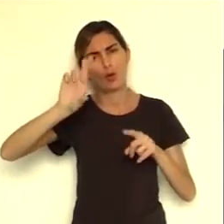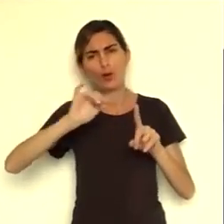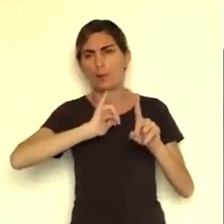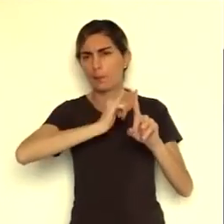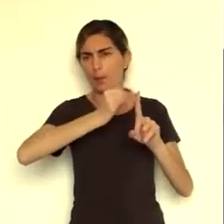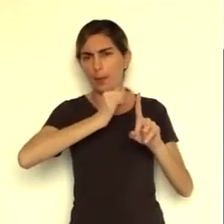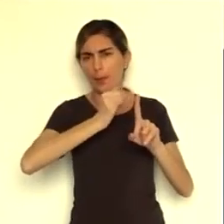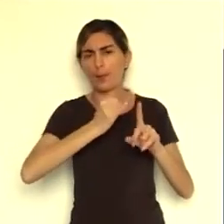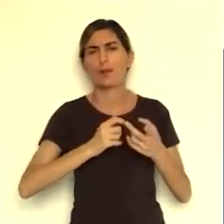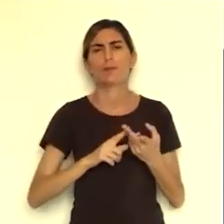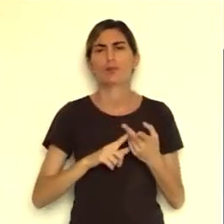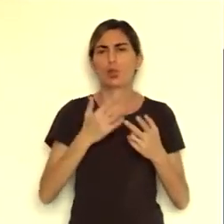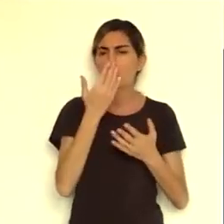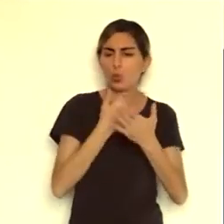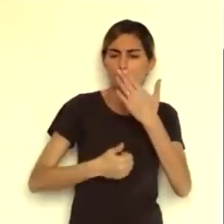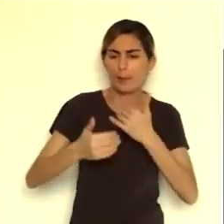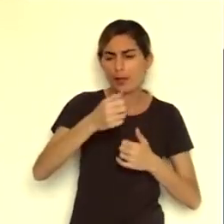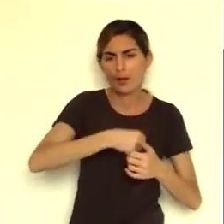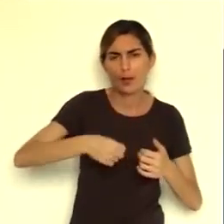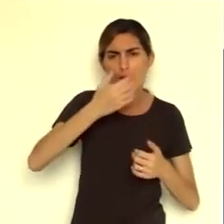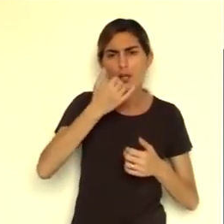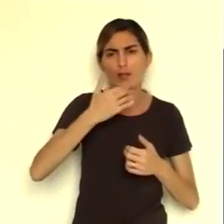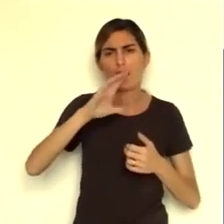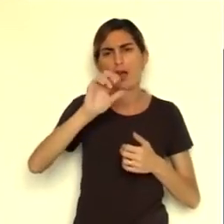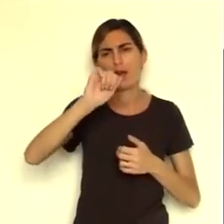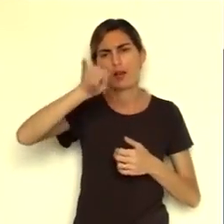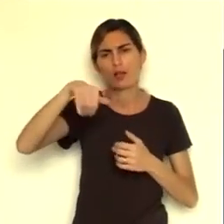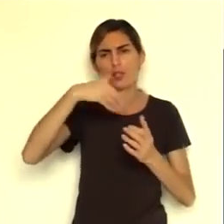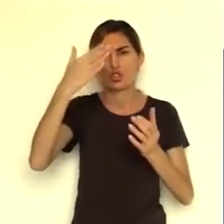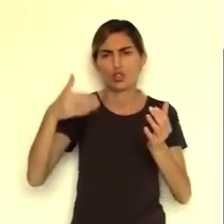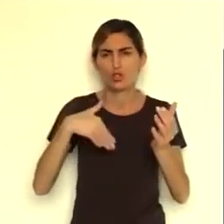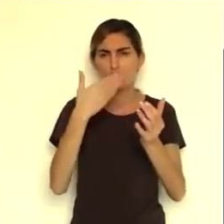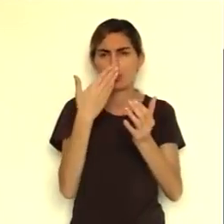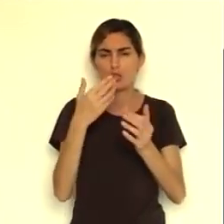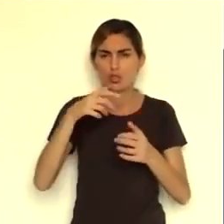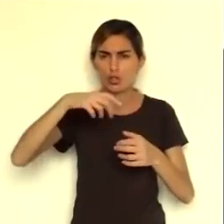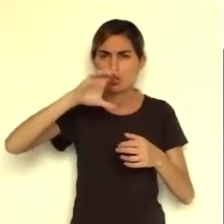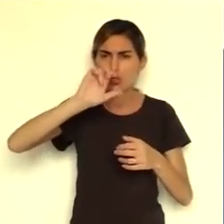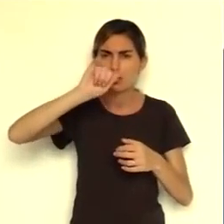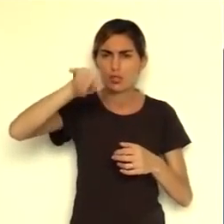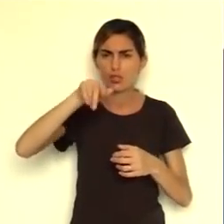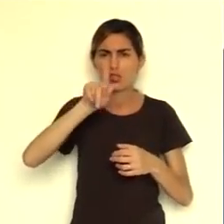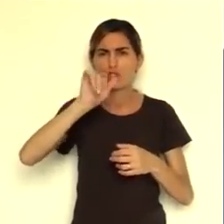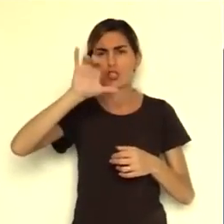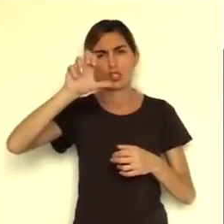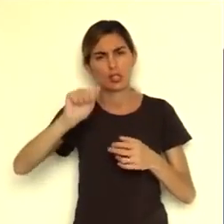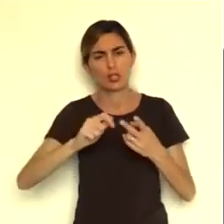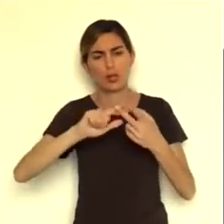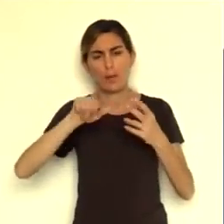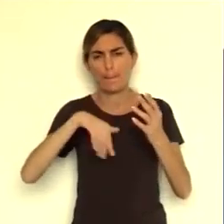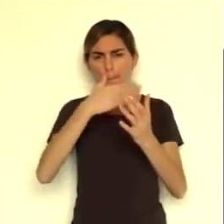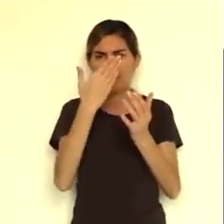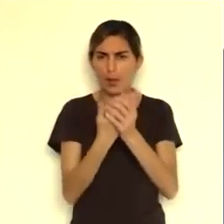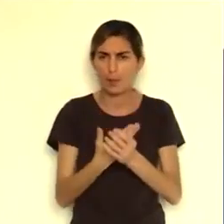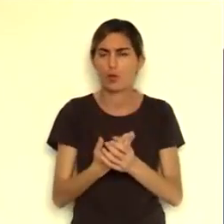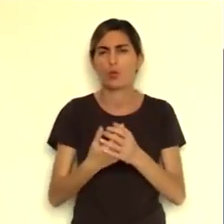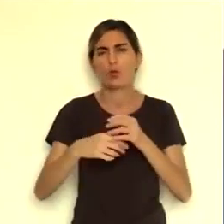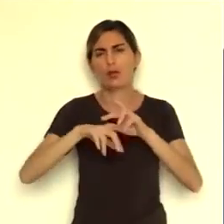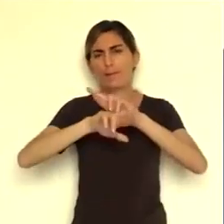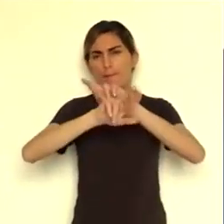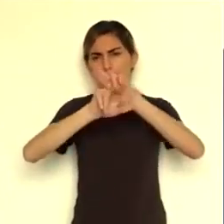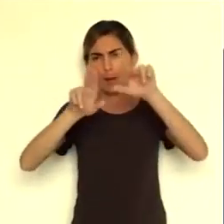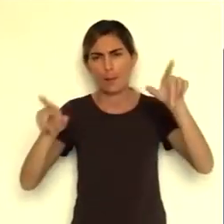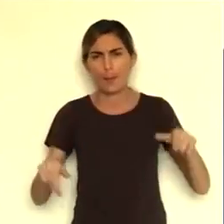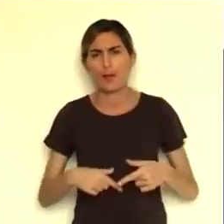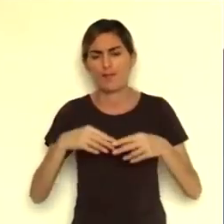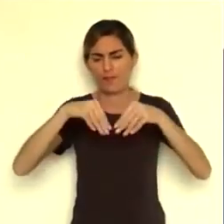esse processo. A comida, a culinária, canjica, pamonha, biju, inhame, macaxeira, farinha, todos